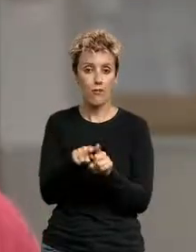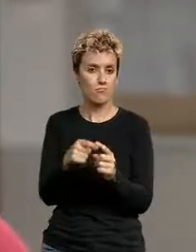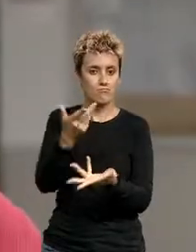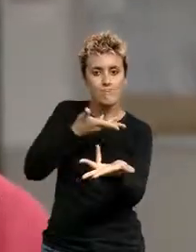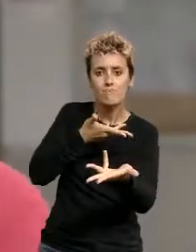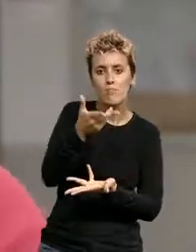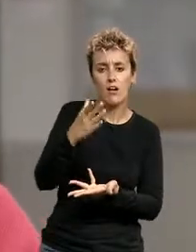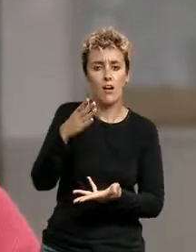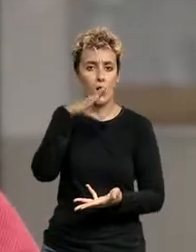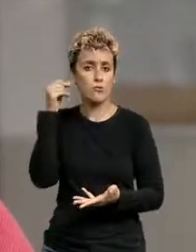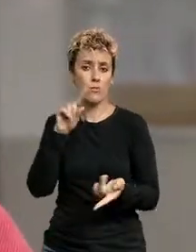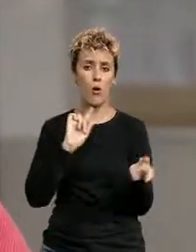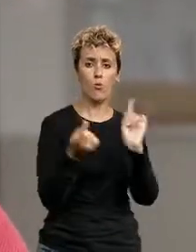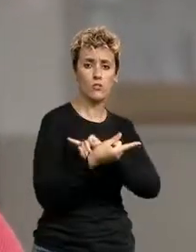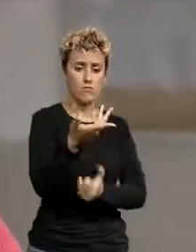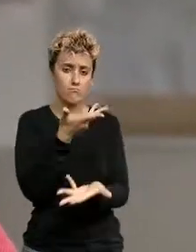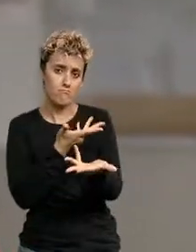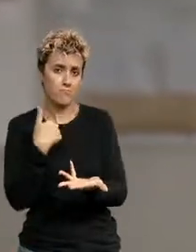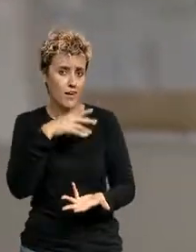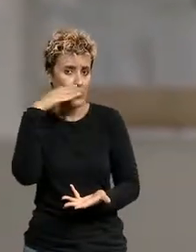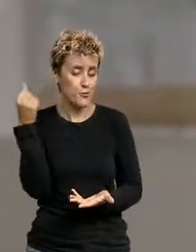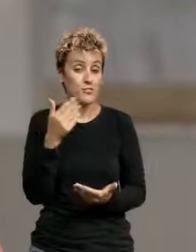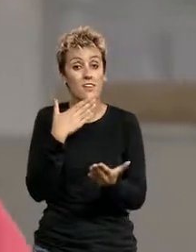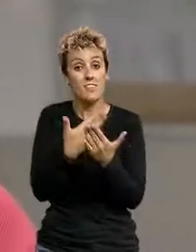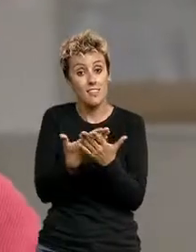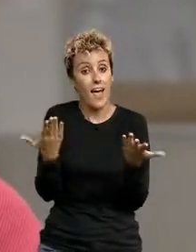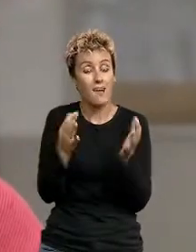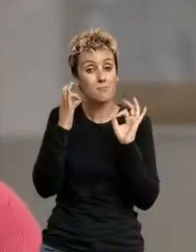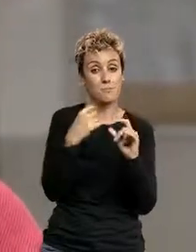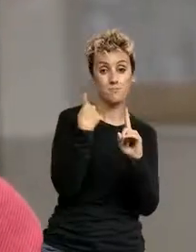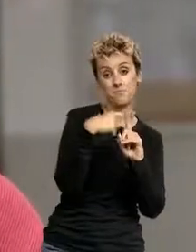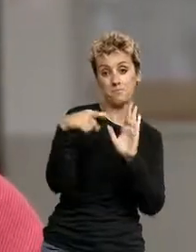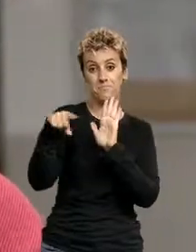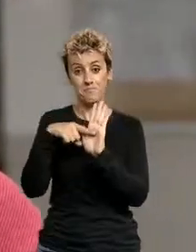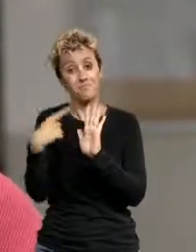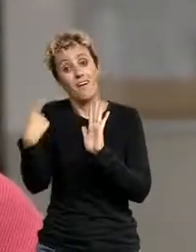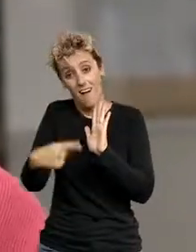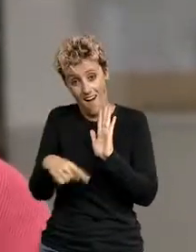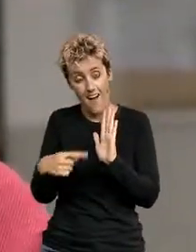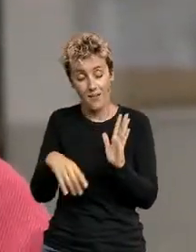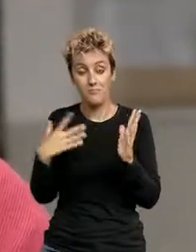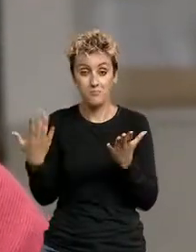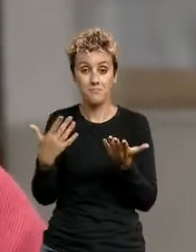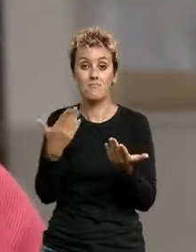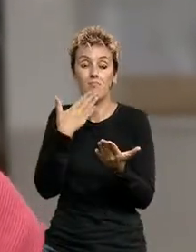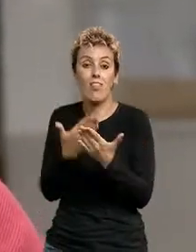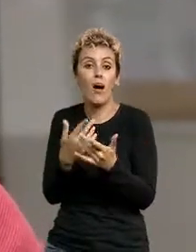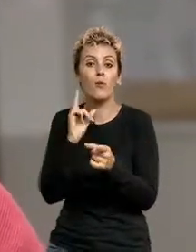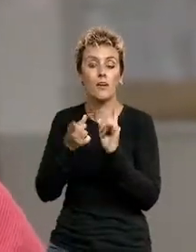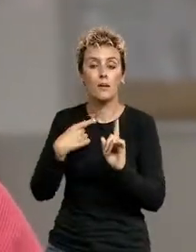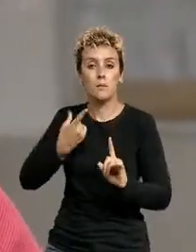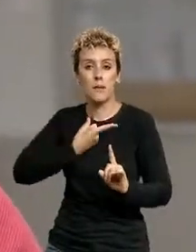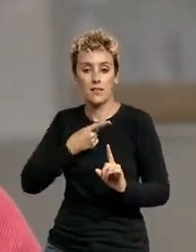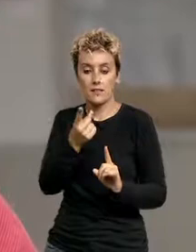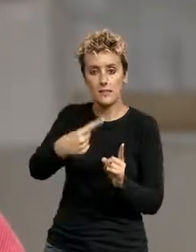que os tratem como adultos. Isso tem consequências boas e más. Tem consequências porque temos que tomar decisões, temos que